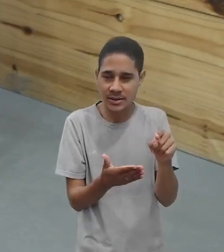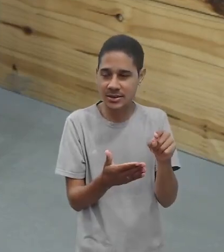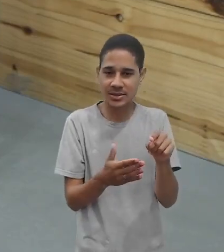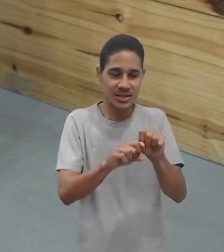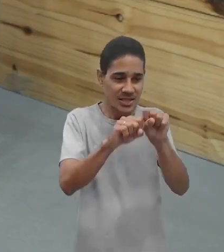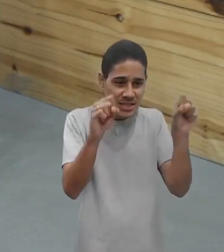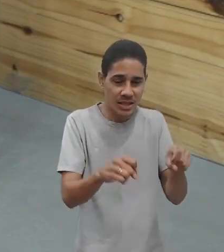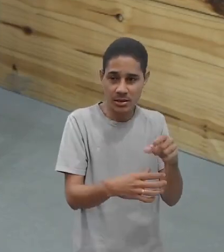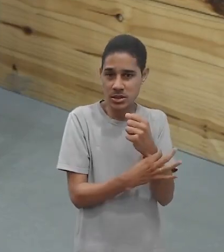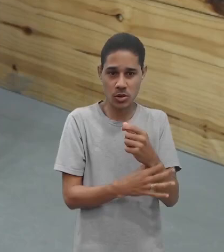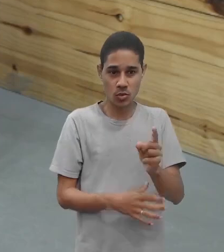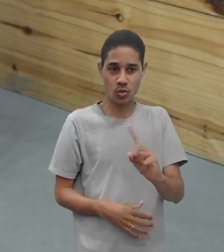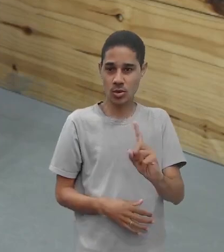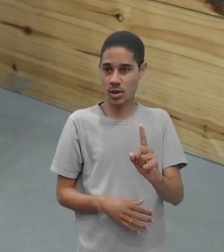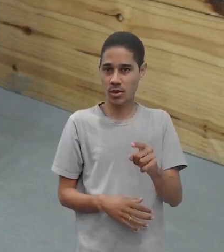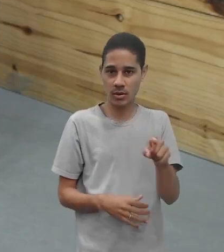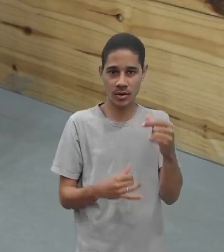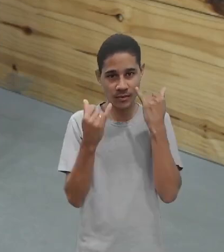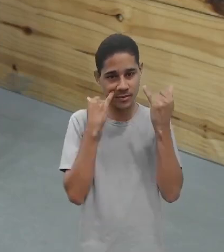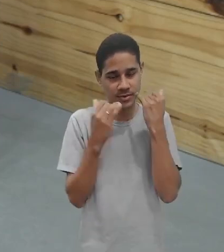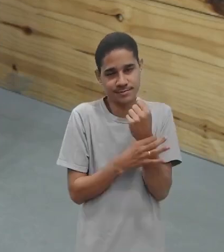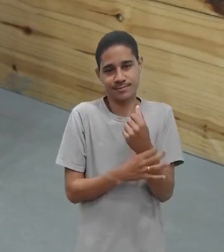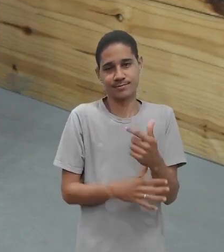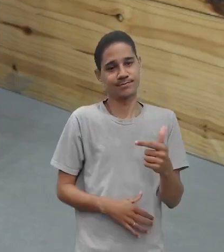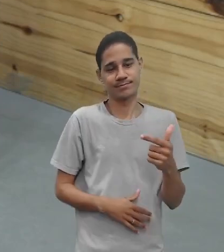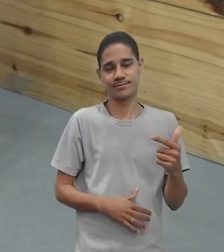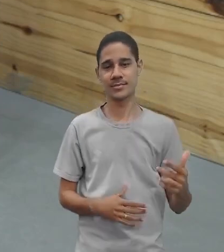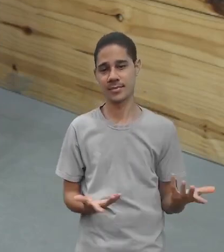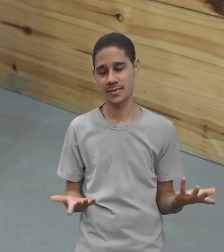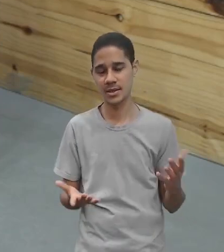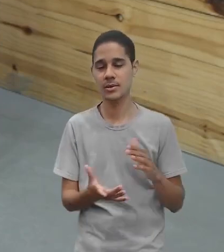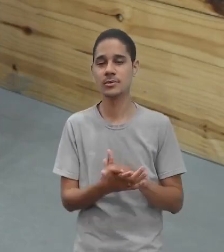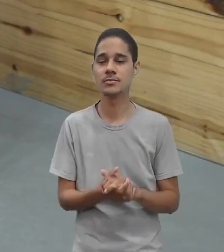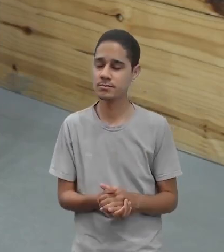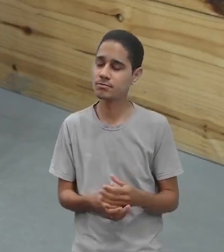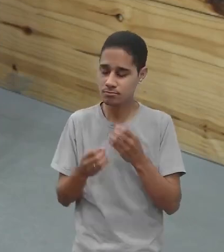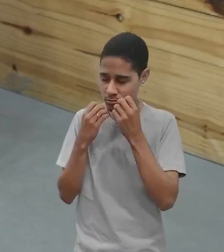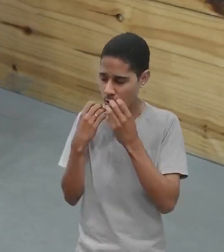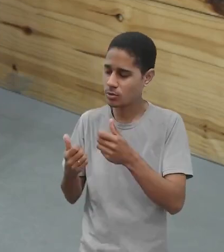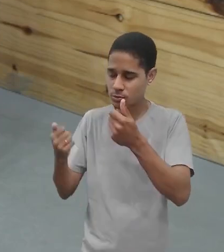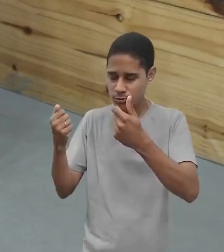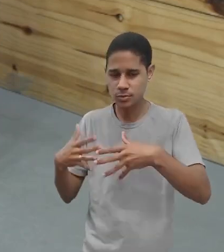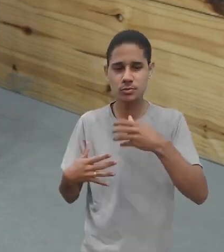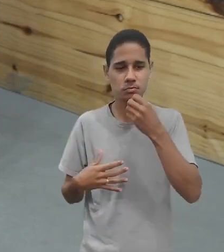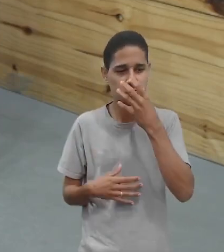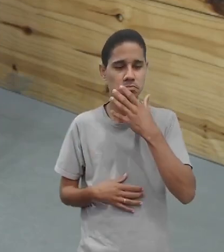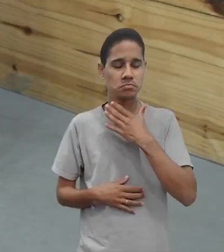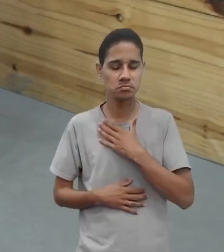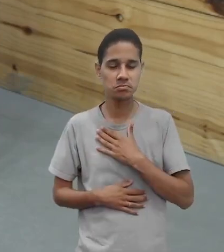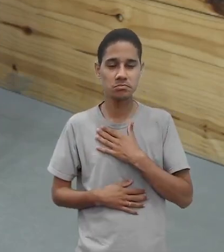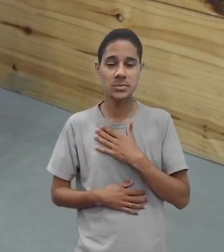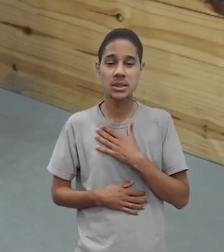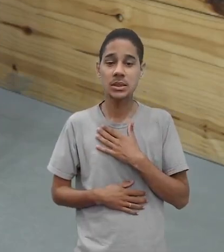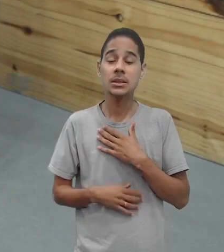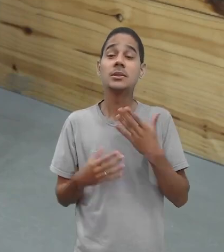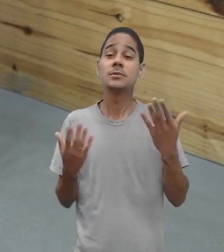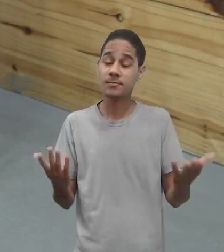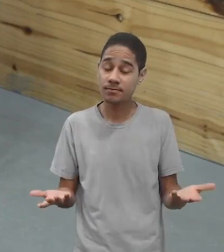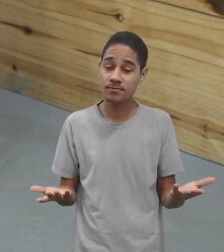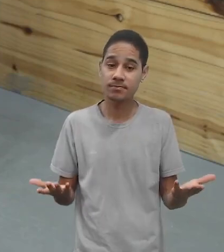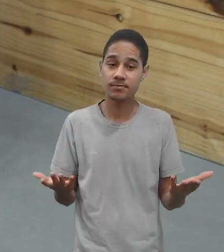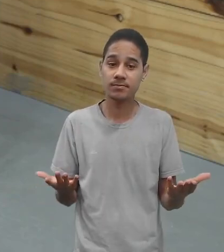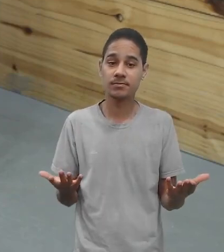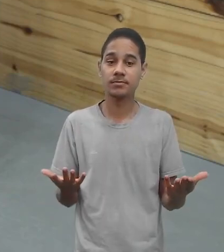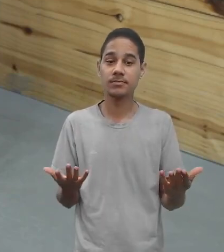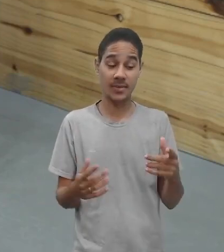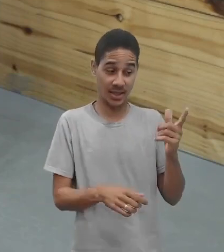a gente não vai ter informação segura. Exatamente. É isso. Então, assim, muito bem colocado. Então, para que